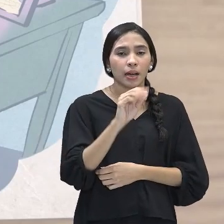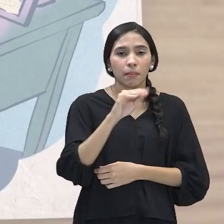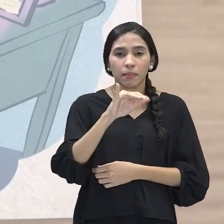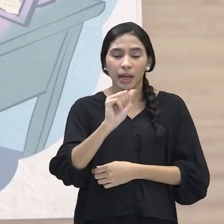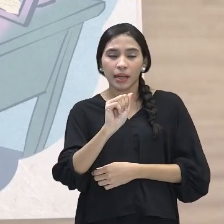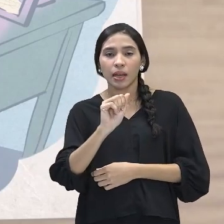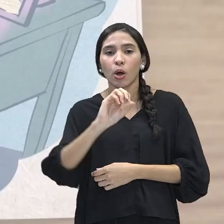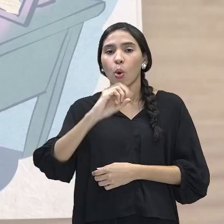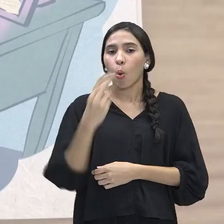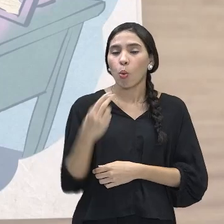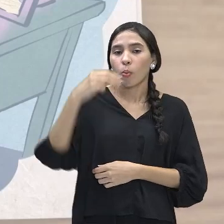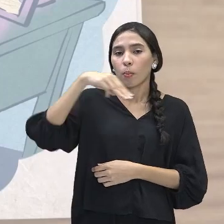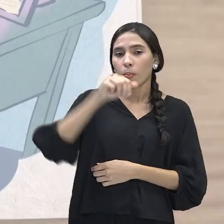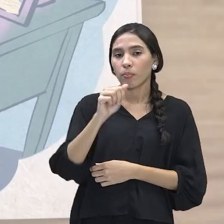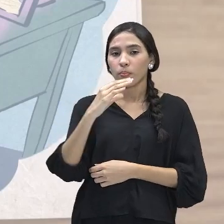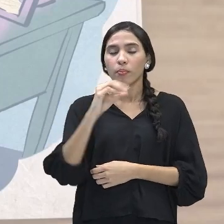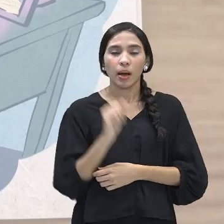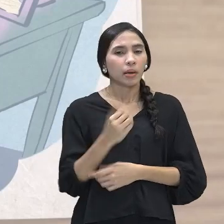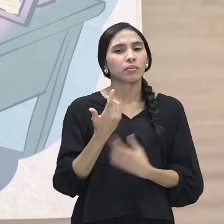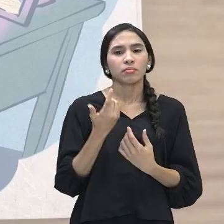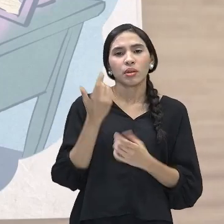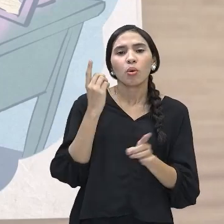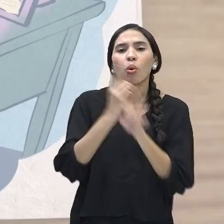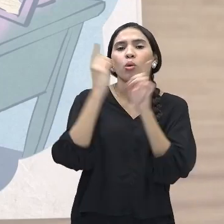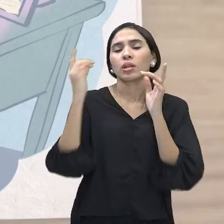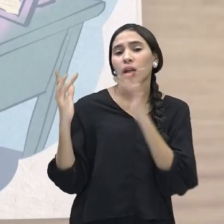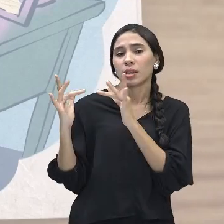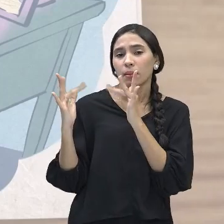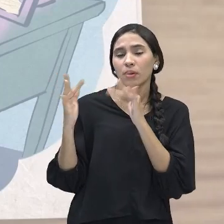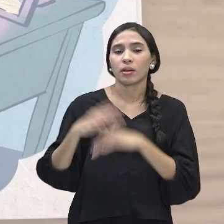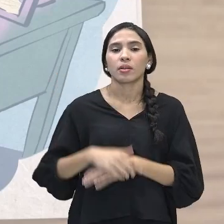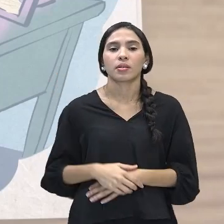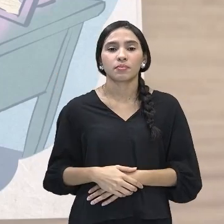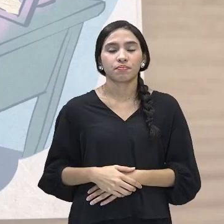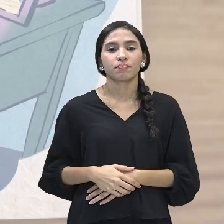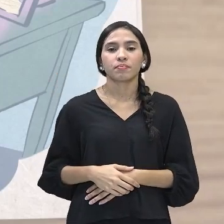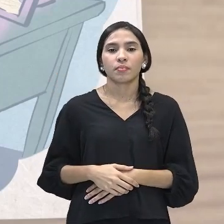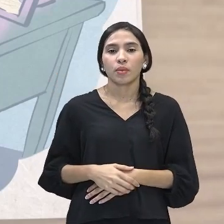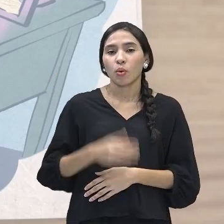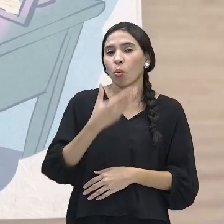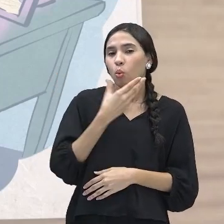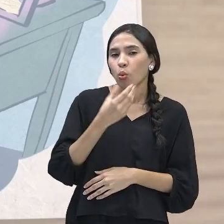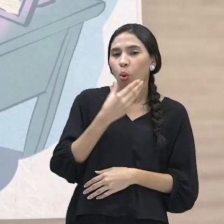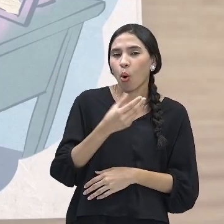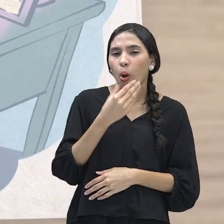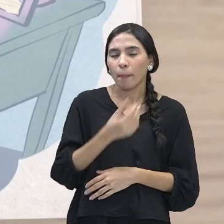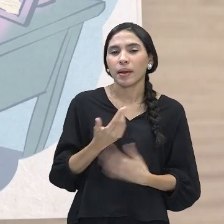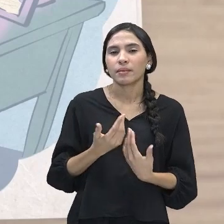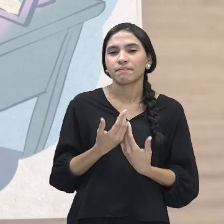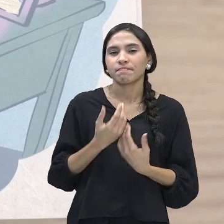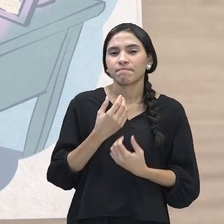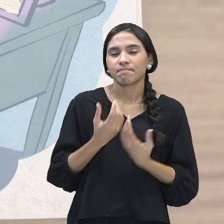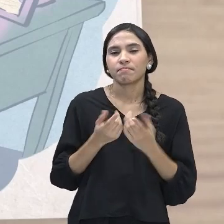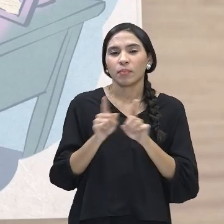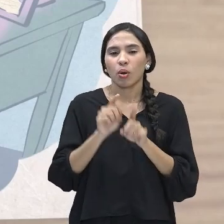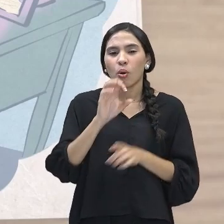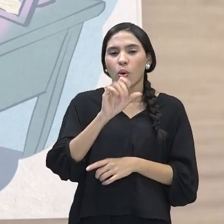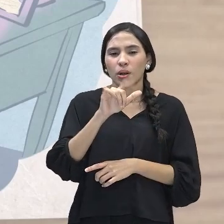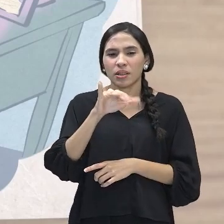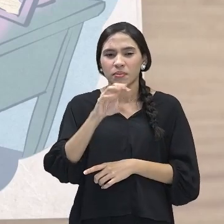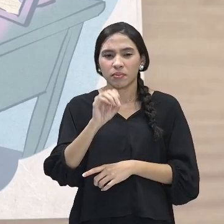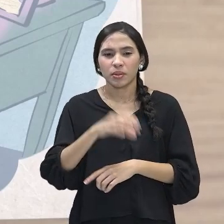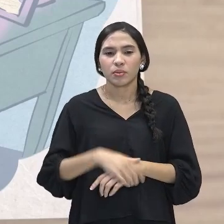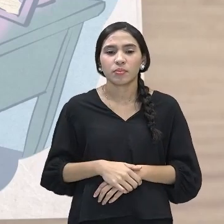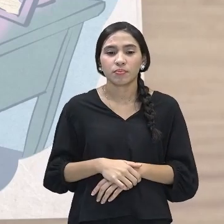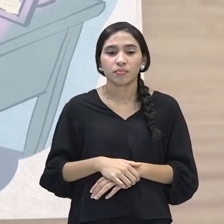apelido, consegue encontrar um namorado, o nordestino ambicioso e metalúrgico Olímpico de Jesus Moreira Chaves.